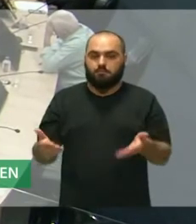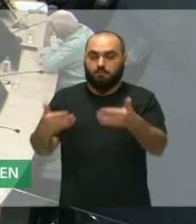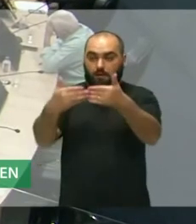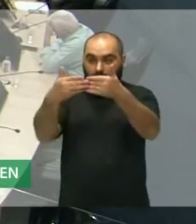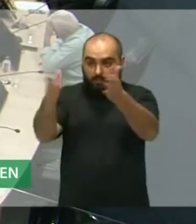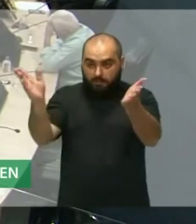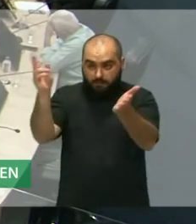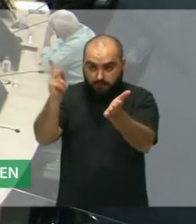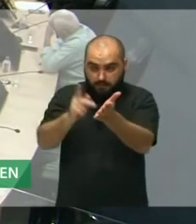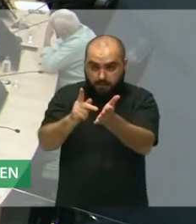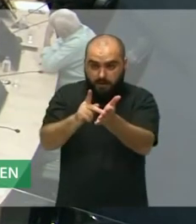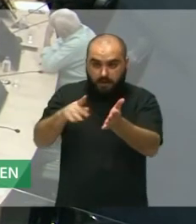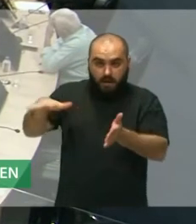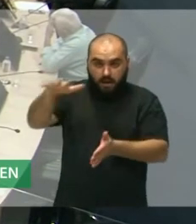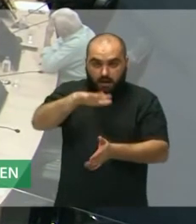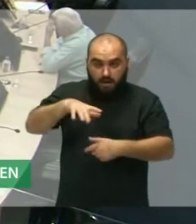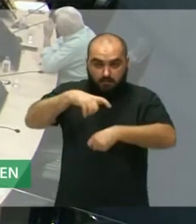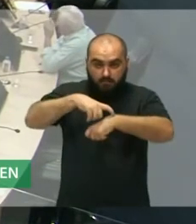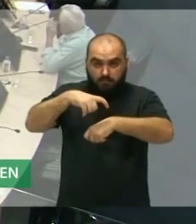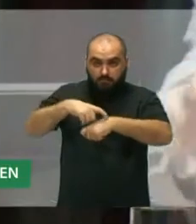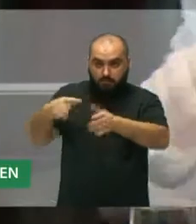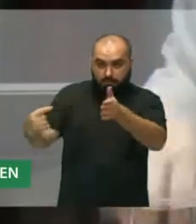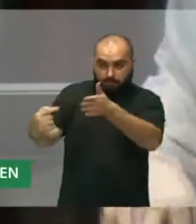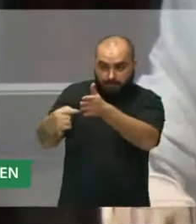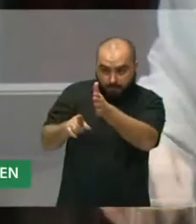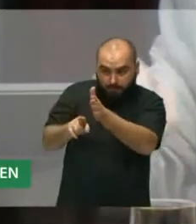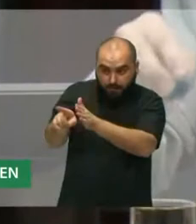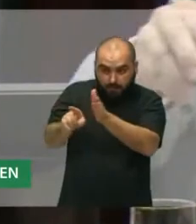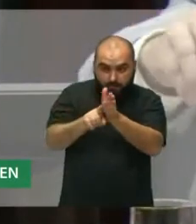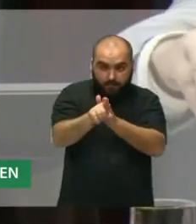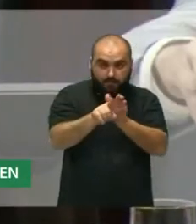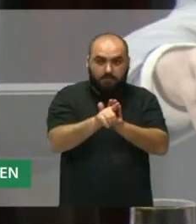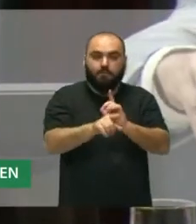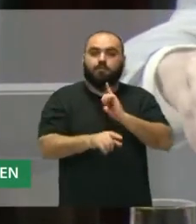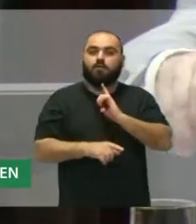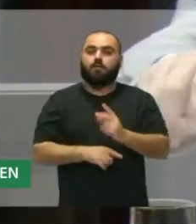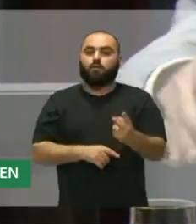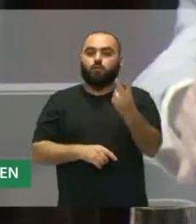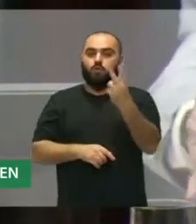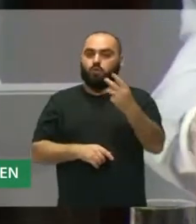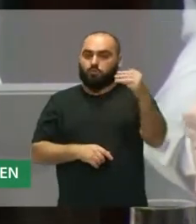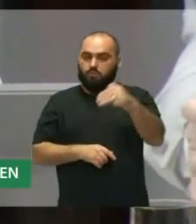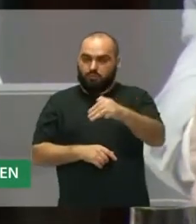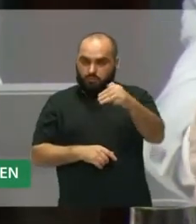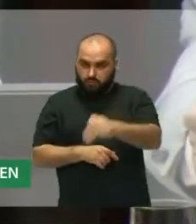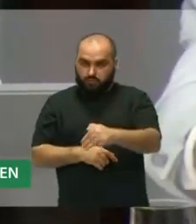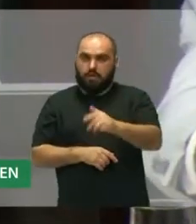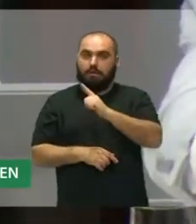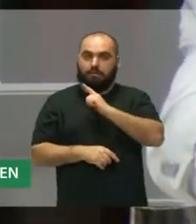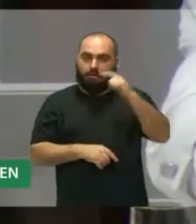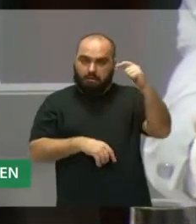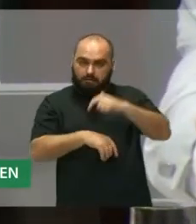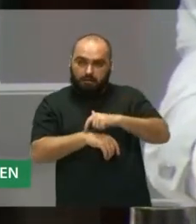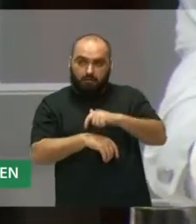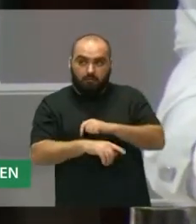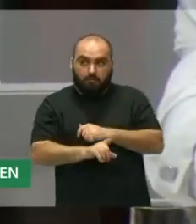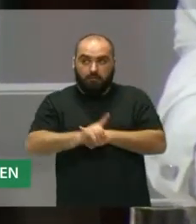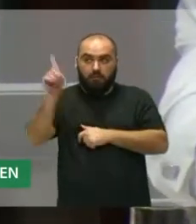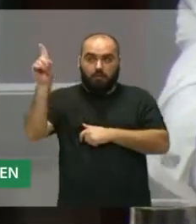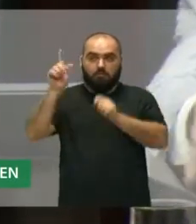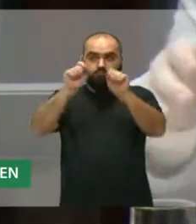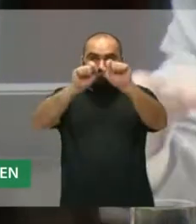então, esse espaço para as perguntas. As perguntas terão 2 minutos. Nós temos um tempo no painel que